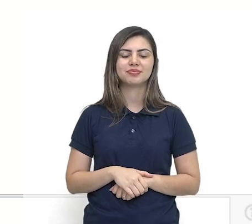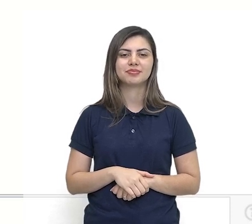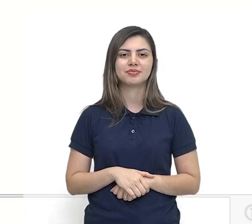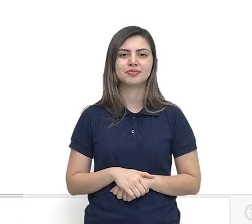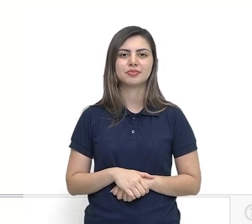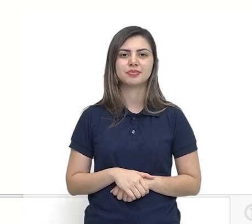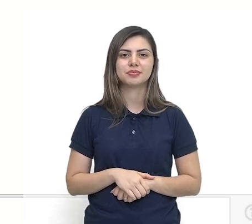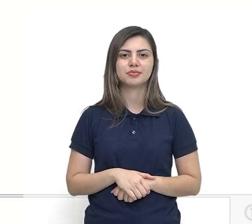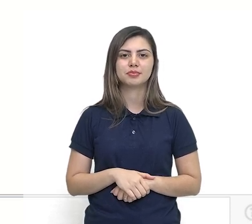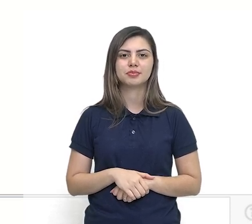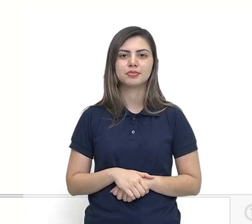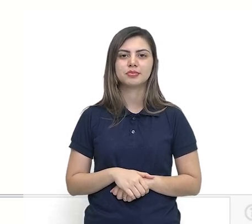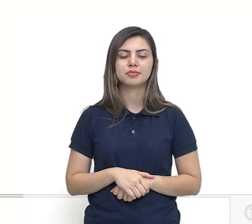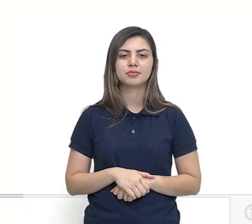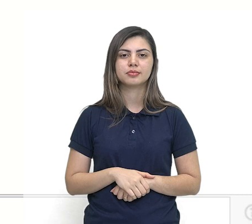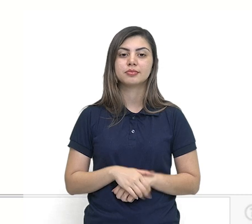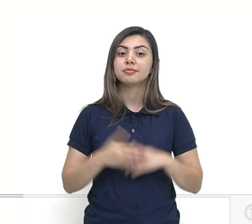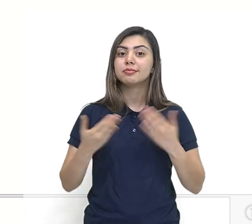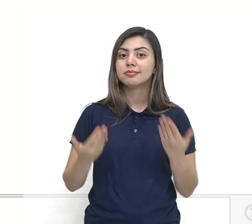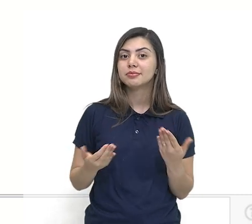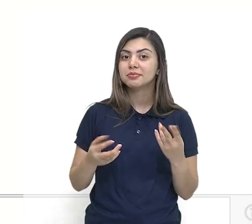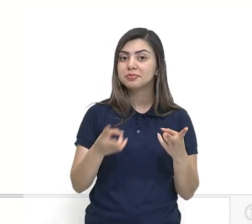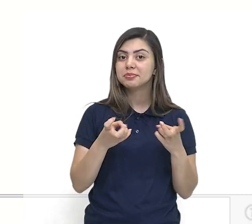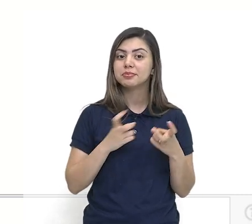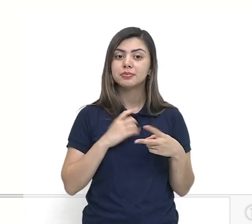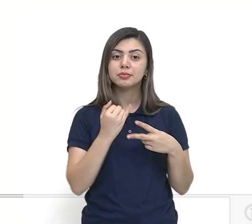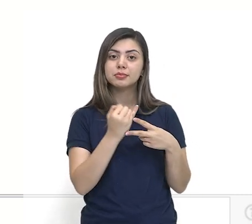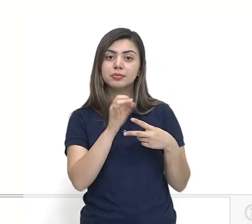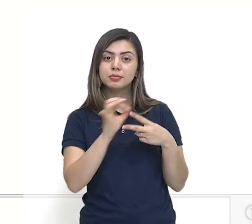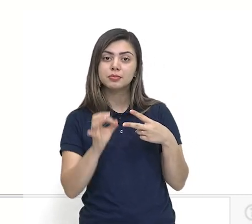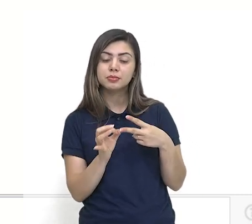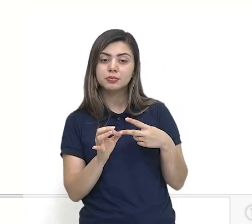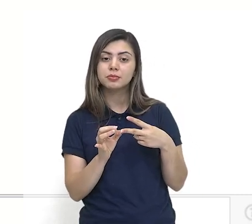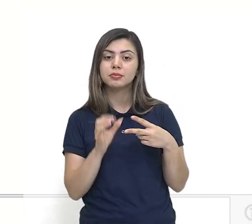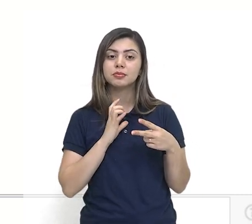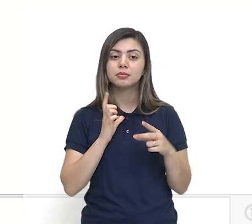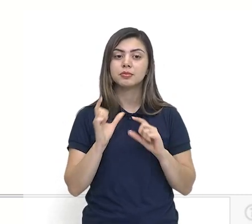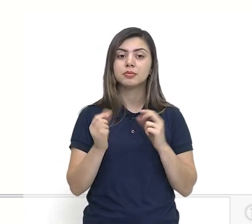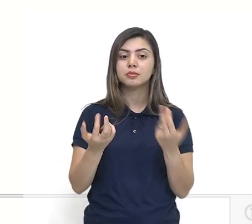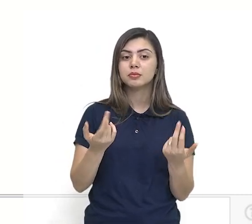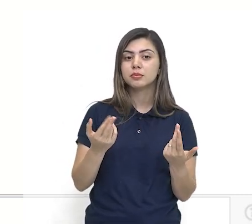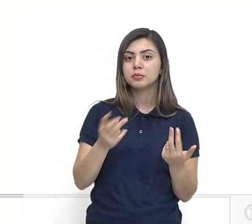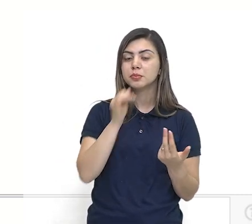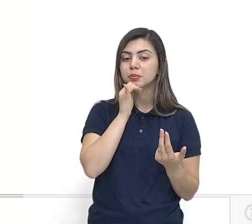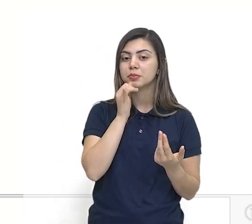reforçando aqui. Eu tenho o polígono com lado igual a 4.